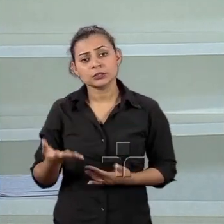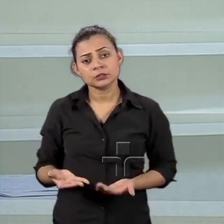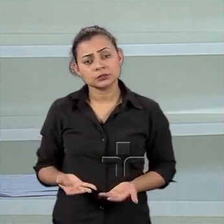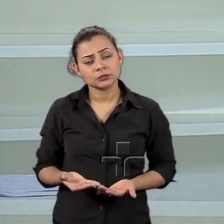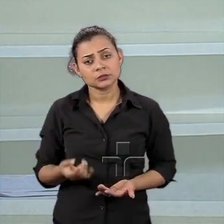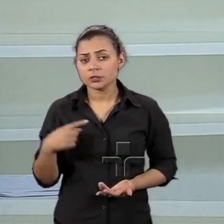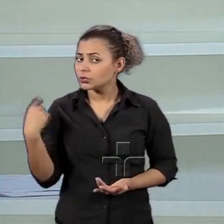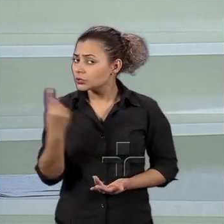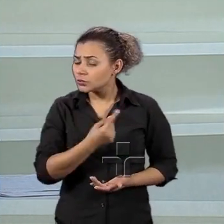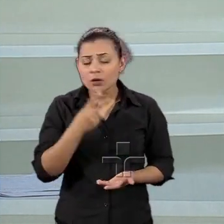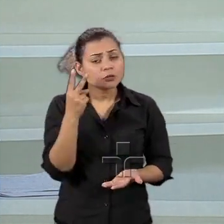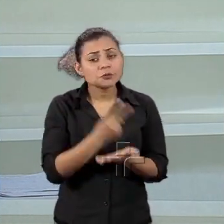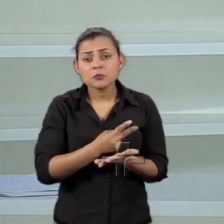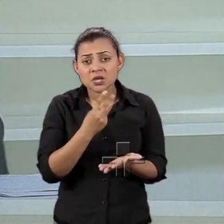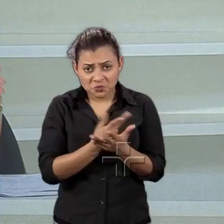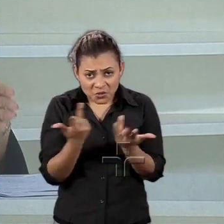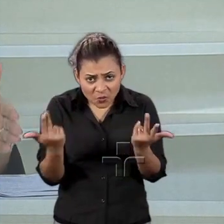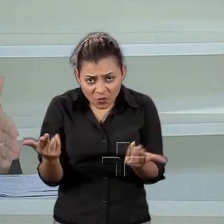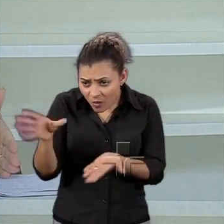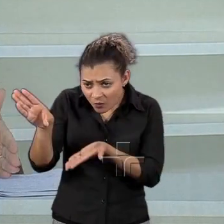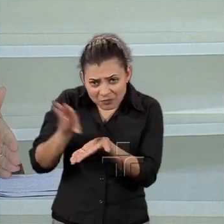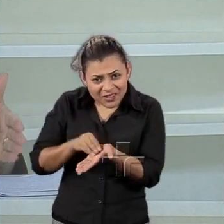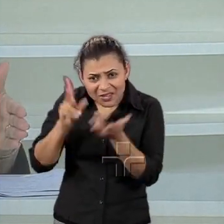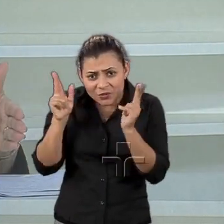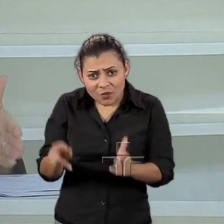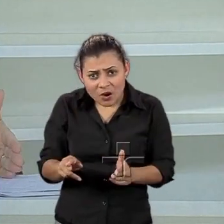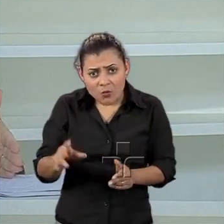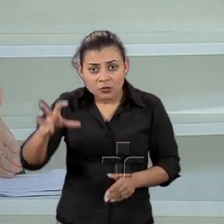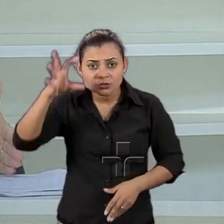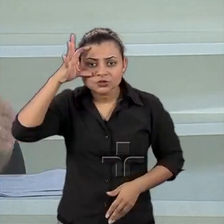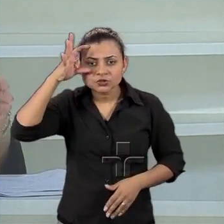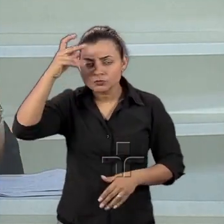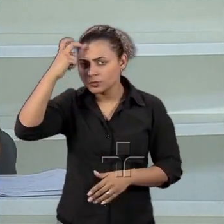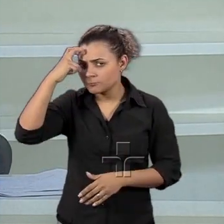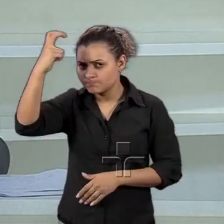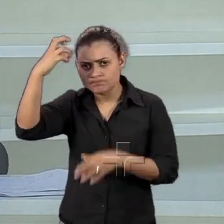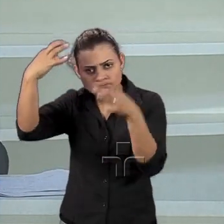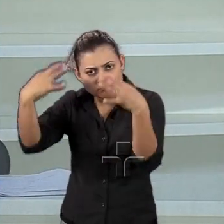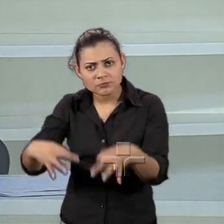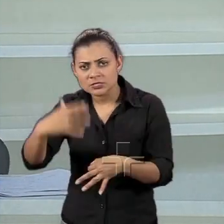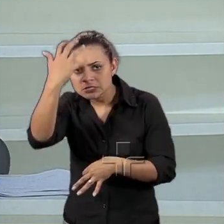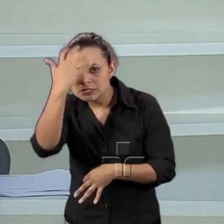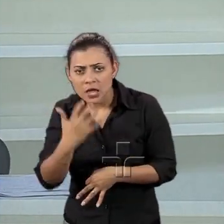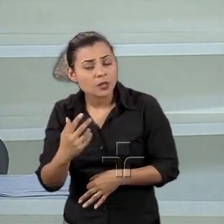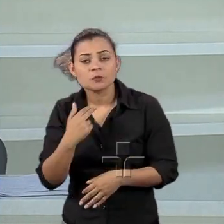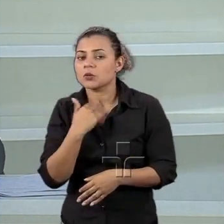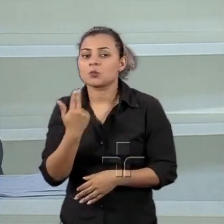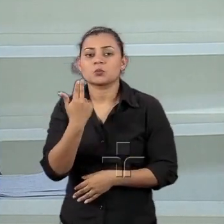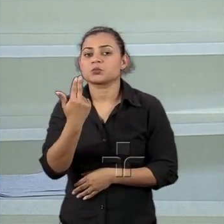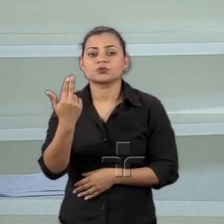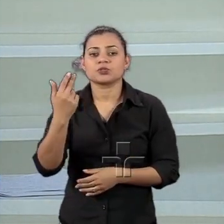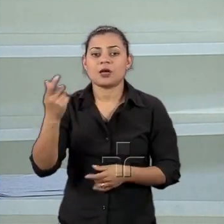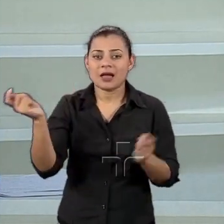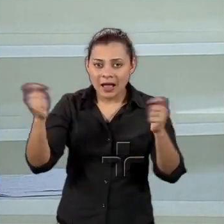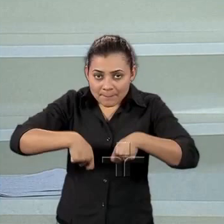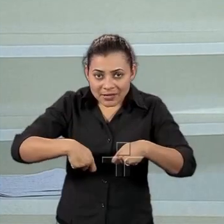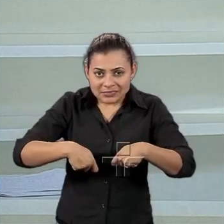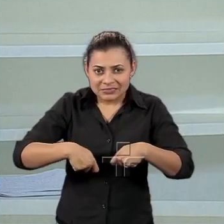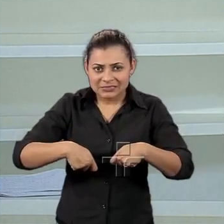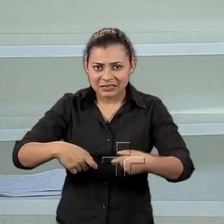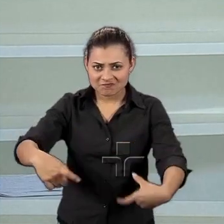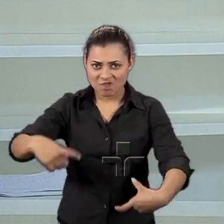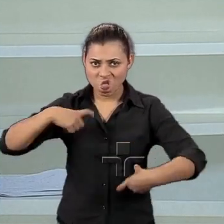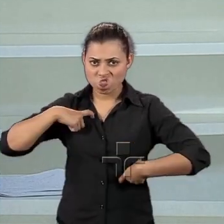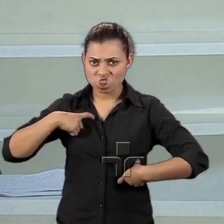indo pelo mesmo caminho. Dilma competente, uma pessoa séria, mas não tinha capacidade de gestão política no